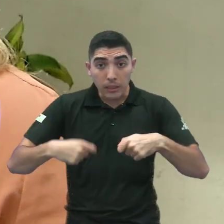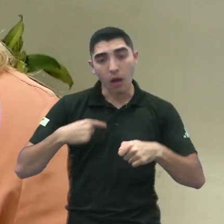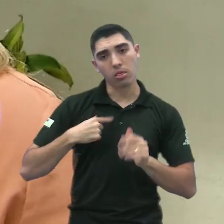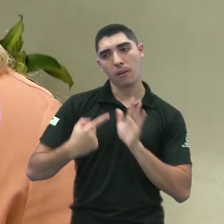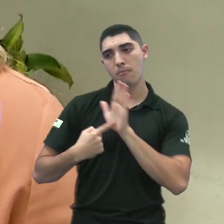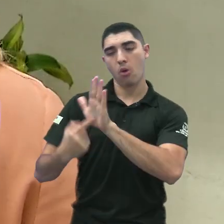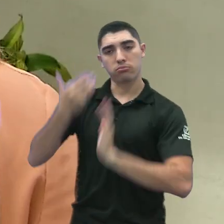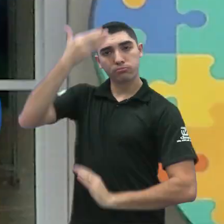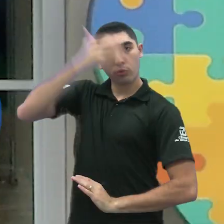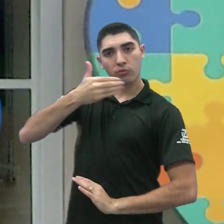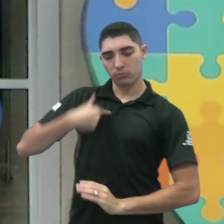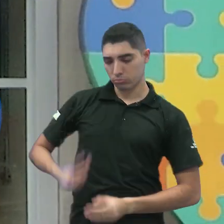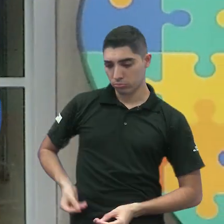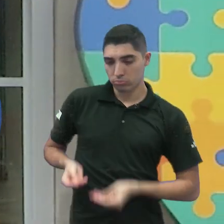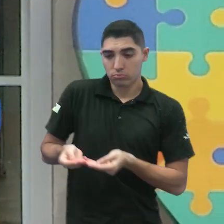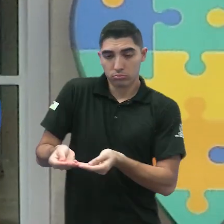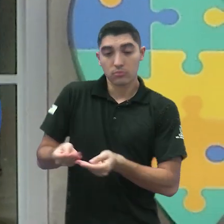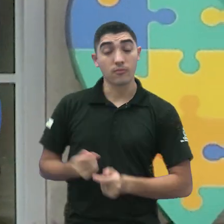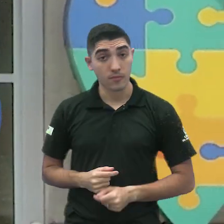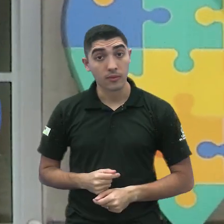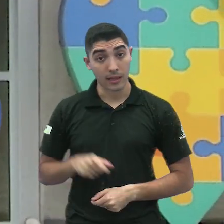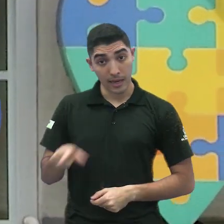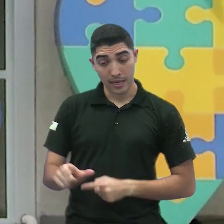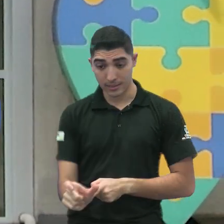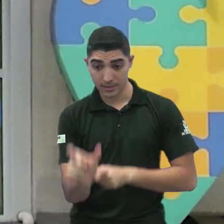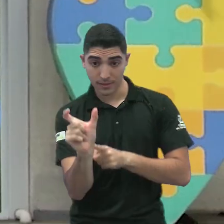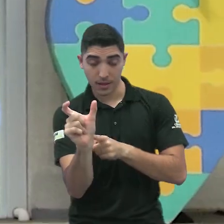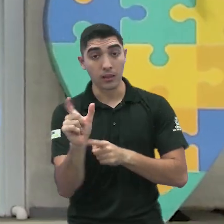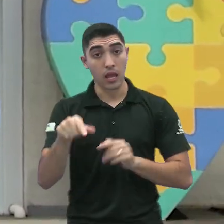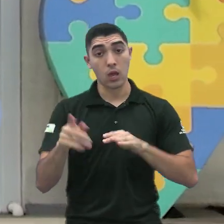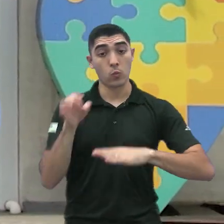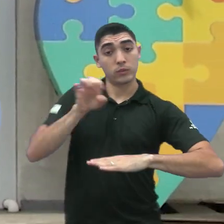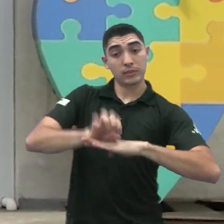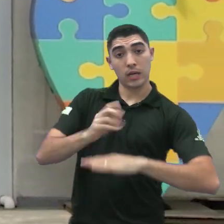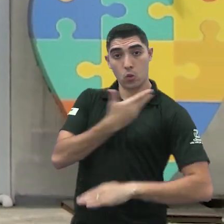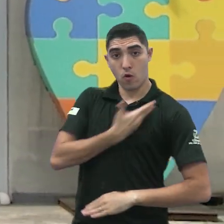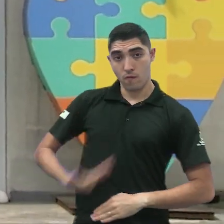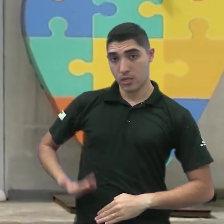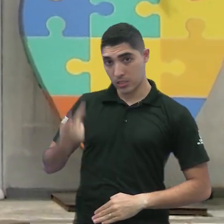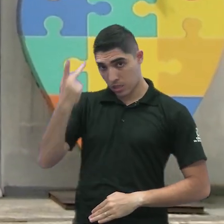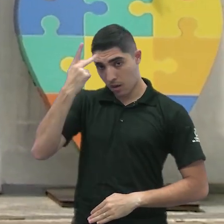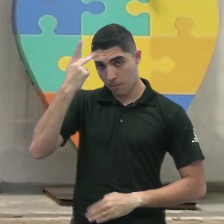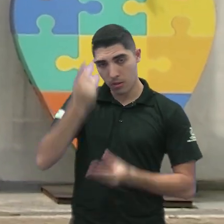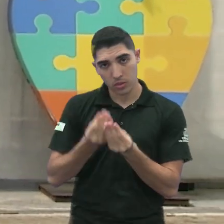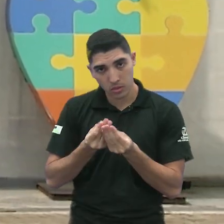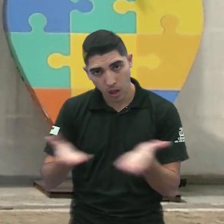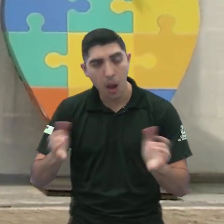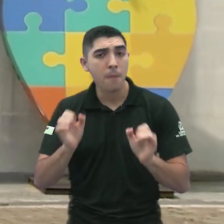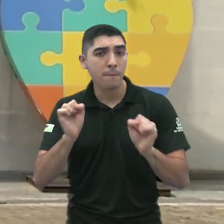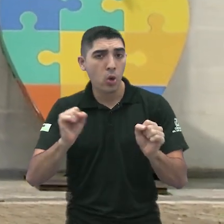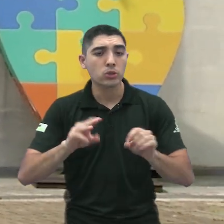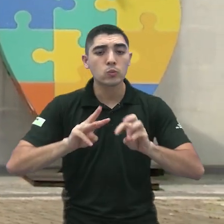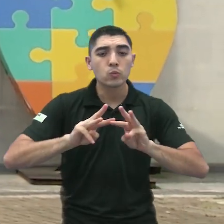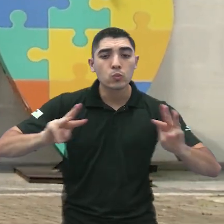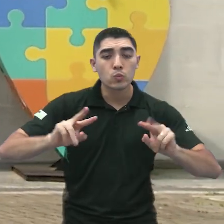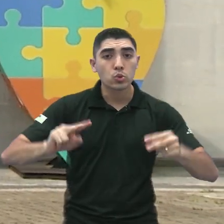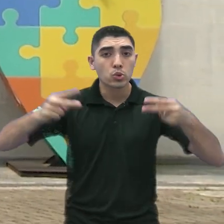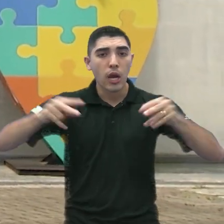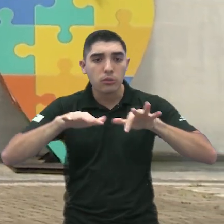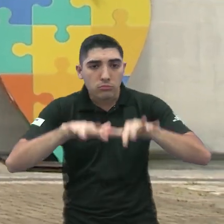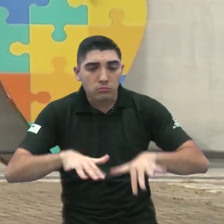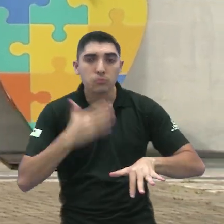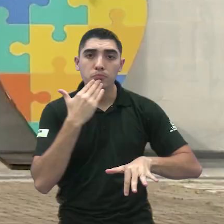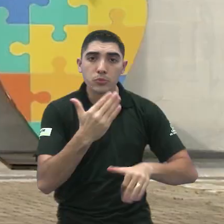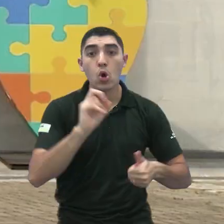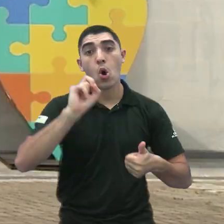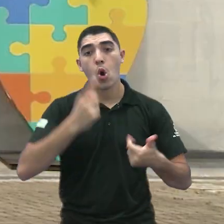em mãos para garantir o seu direito. A carteirinha é fornecida pelo Estado de São Paulo e pode ser solicitada pelo site ou nos